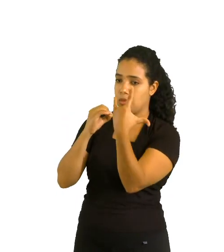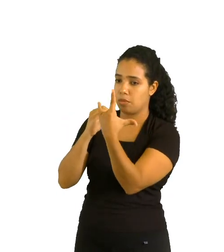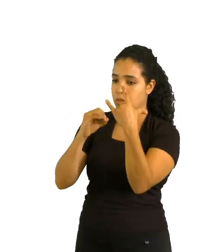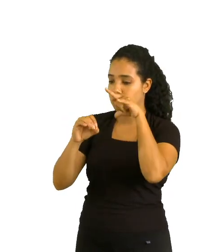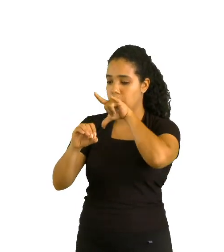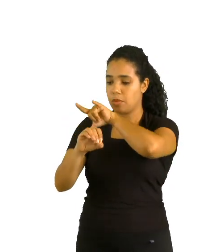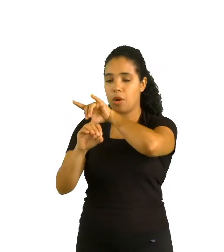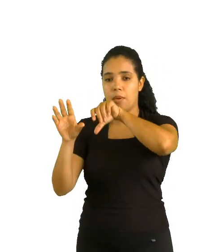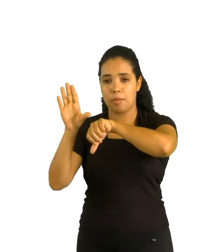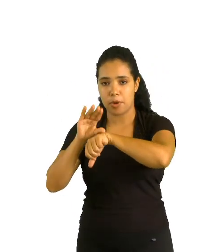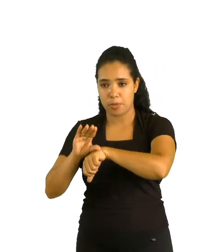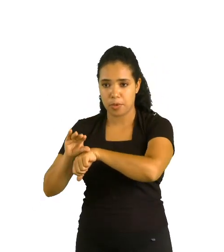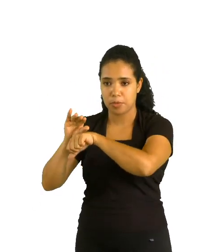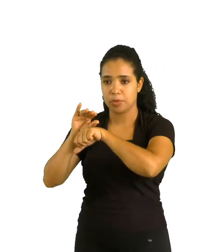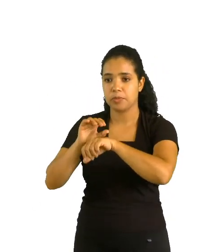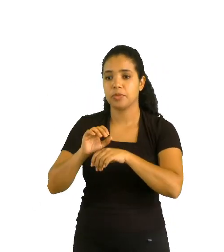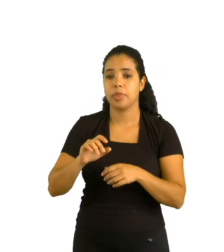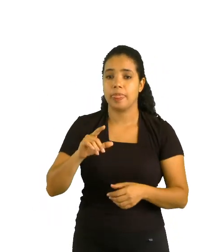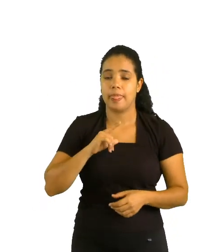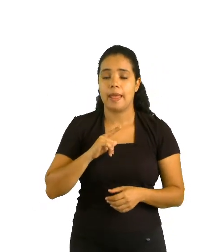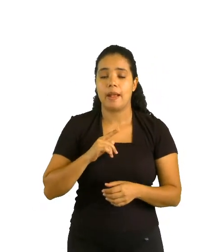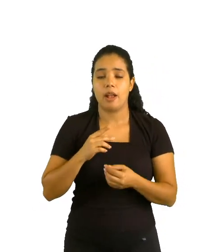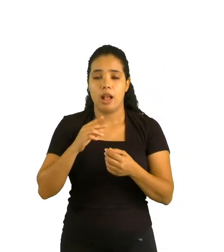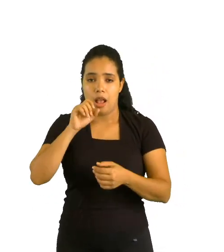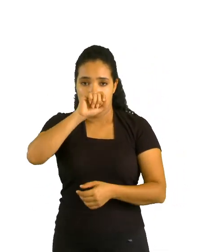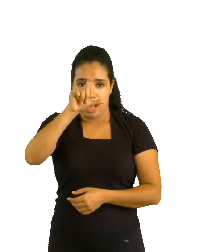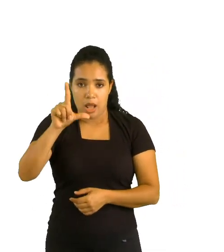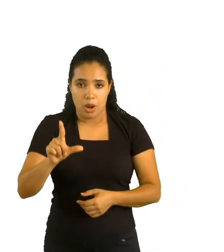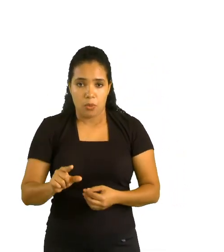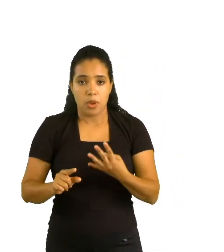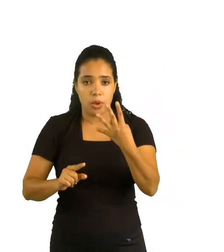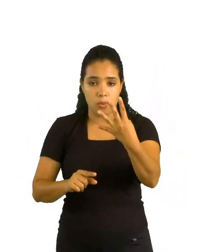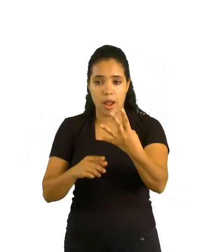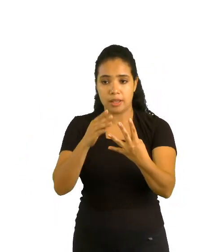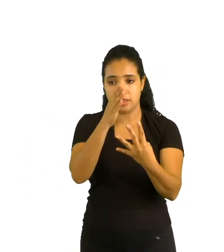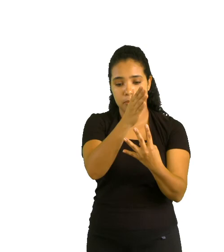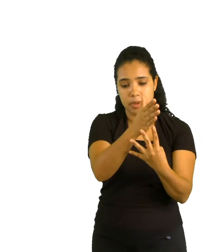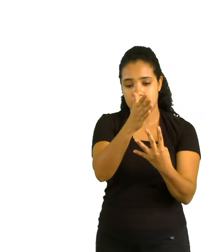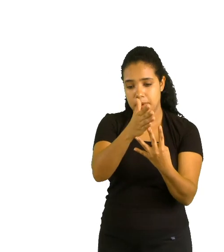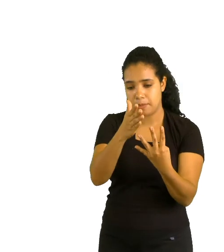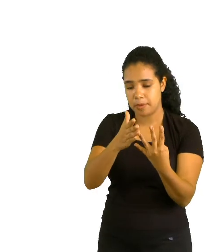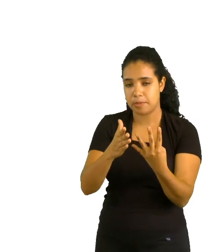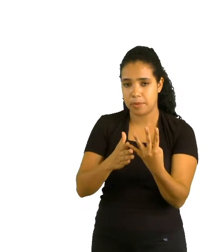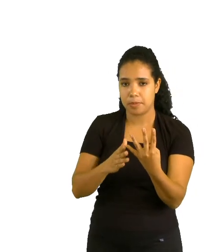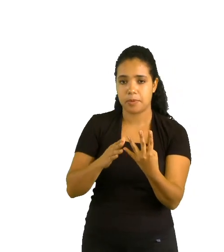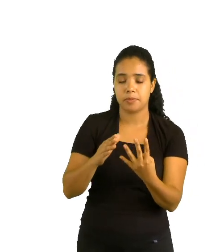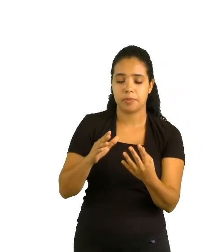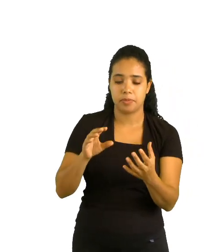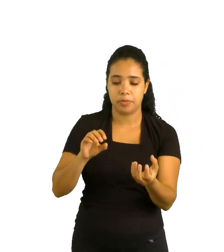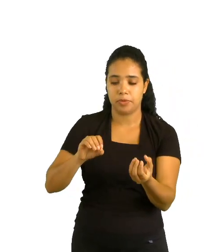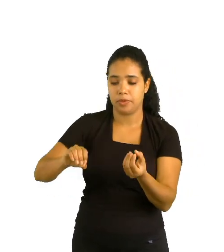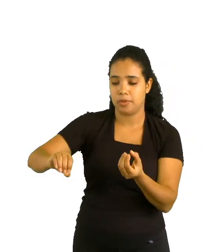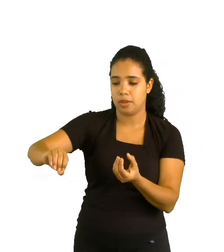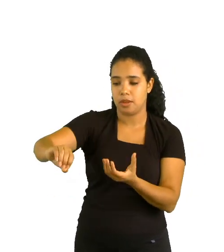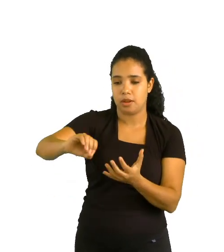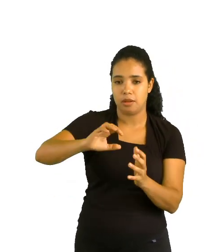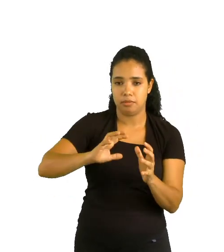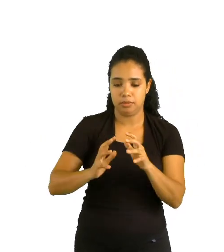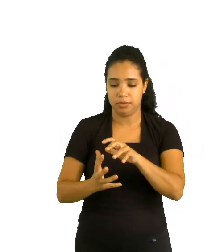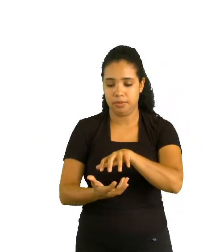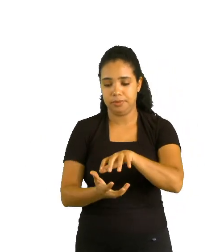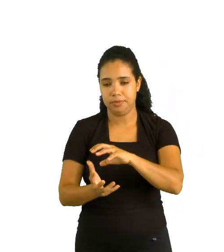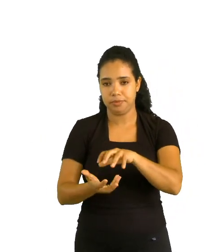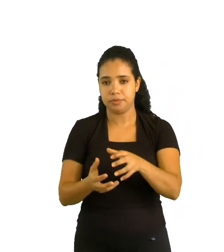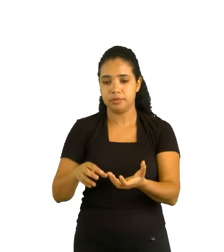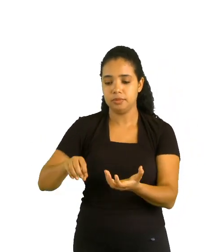de iluminação que nós vemos aqui da Terra na Lua, né? Então, como eu falei, essa mudança que a gente